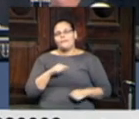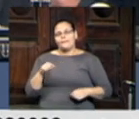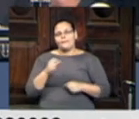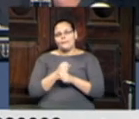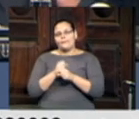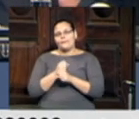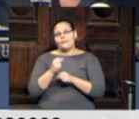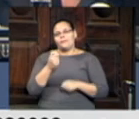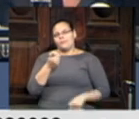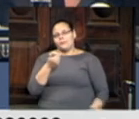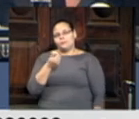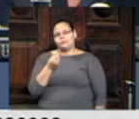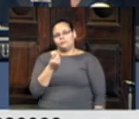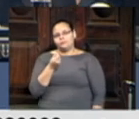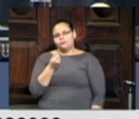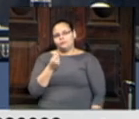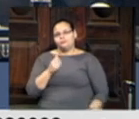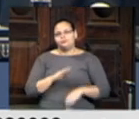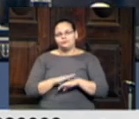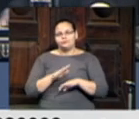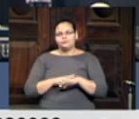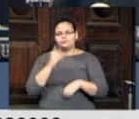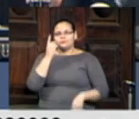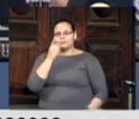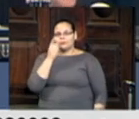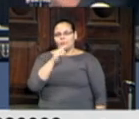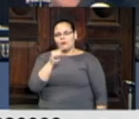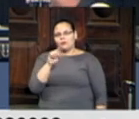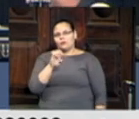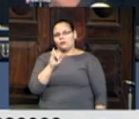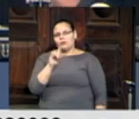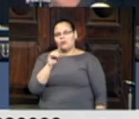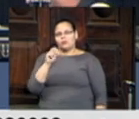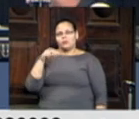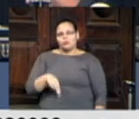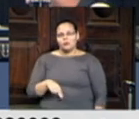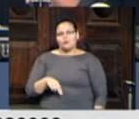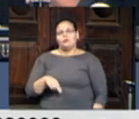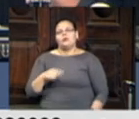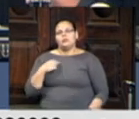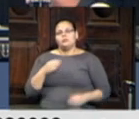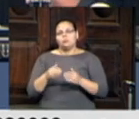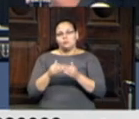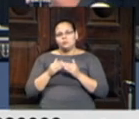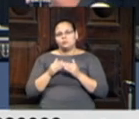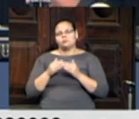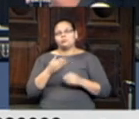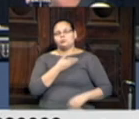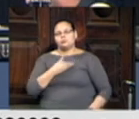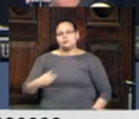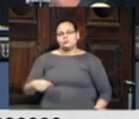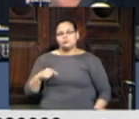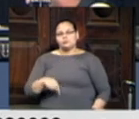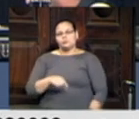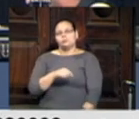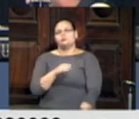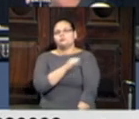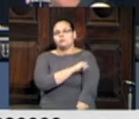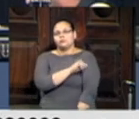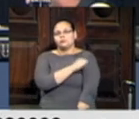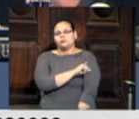172/2016, de autoria da deputada Zeidan, que solicita ao excelentíssimo senhor governador em exercício do Estado do Rio de